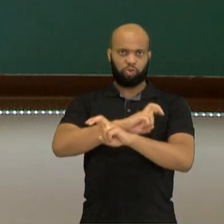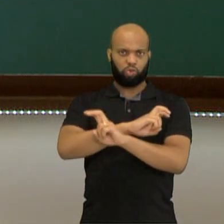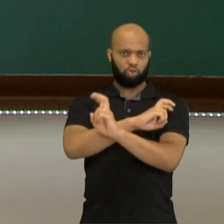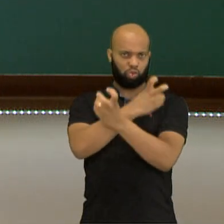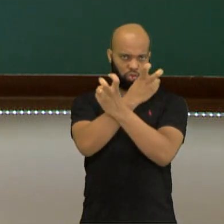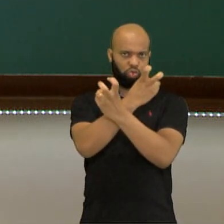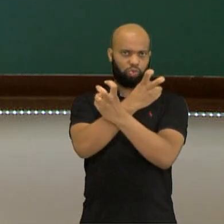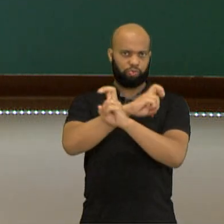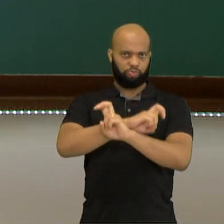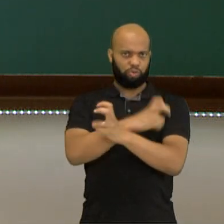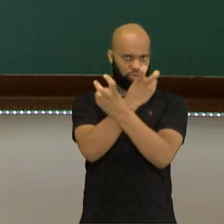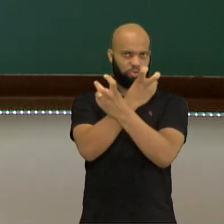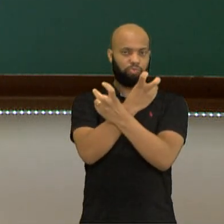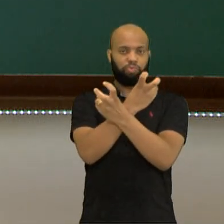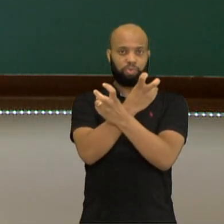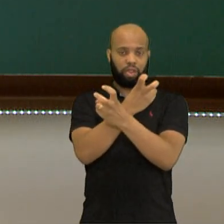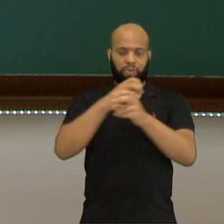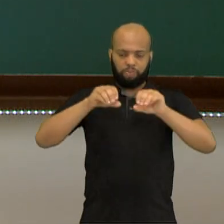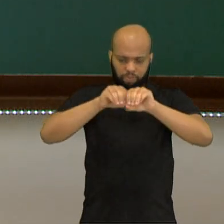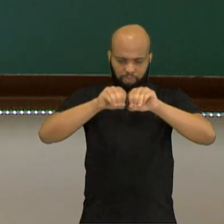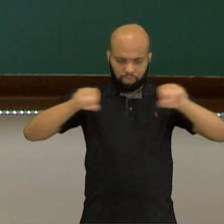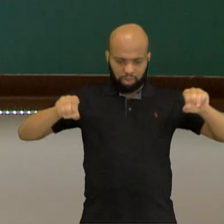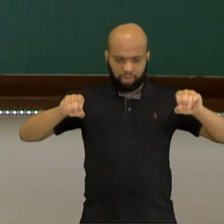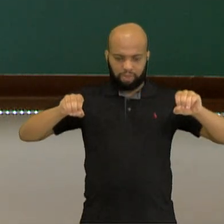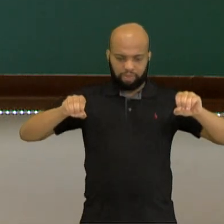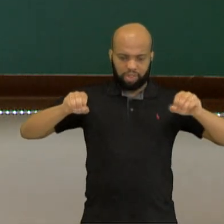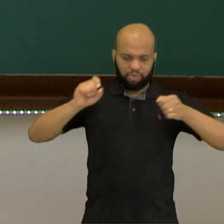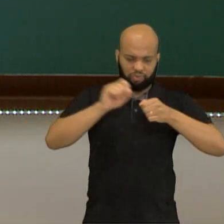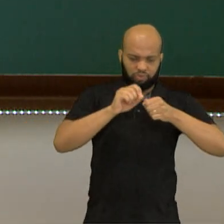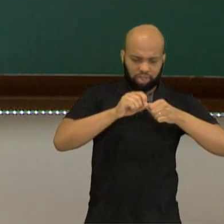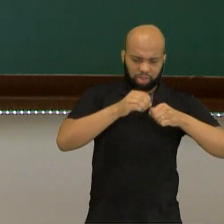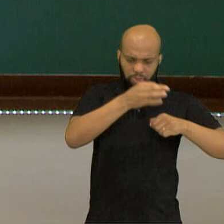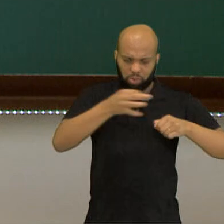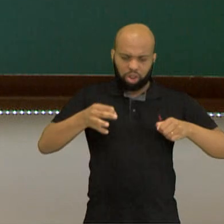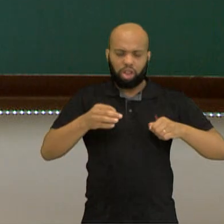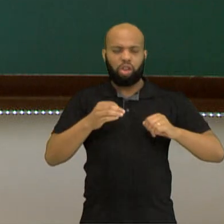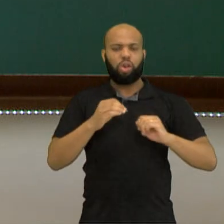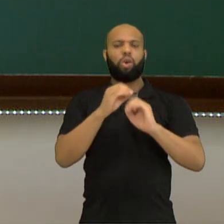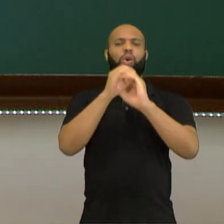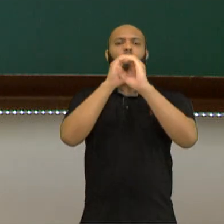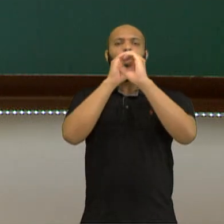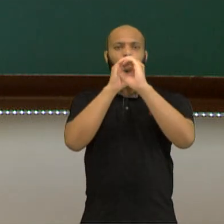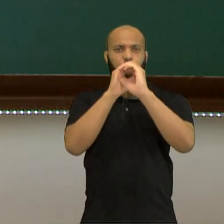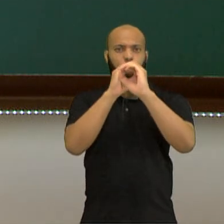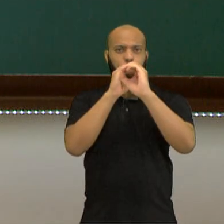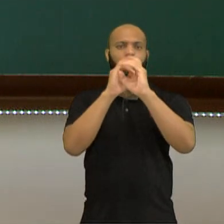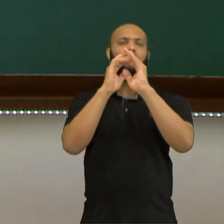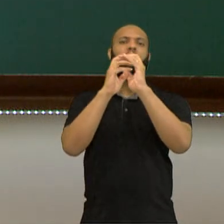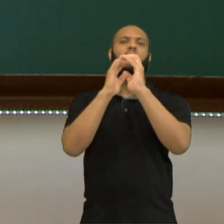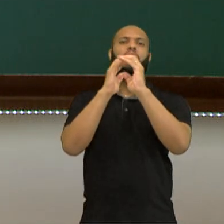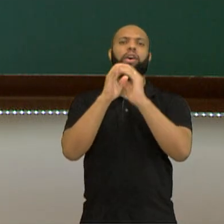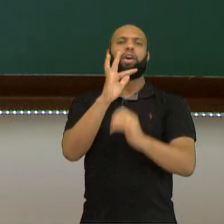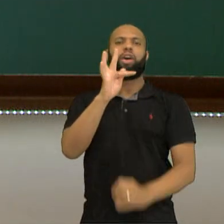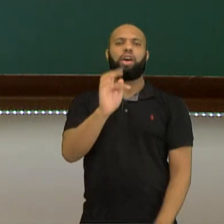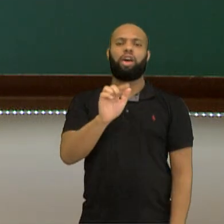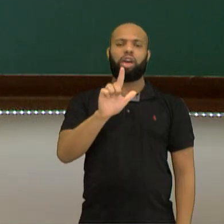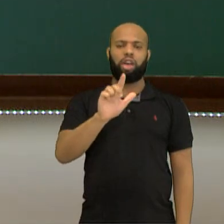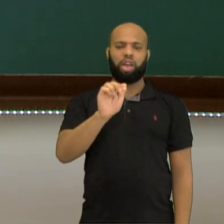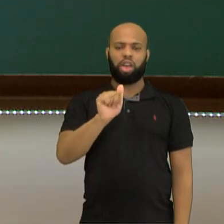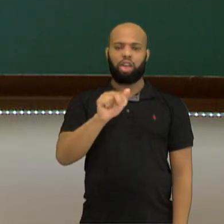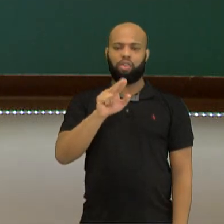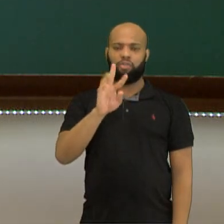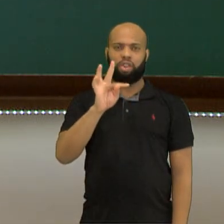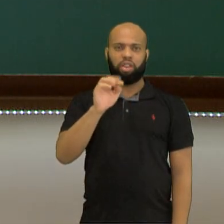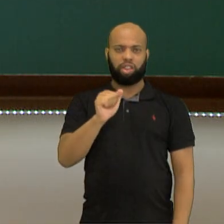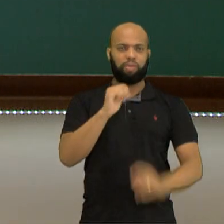no osso e perceber o som. Que legal, não é mesmo? Então a flauta é um dos primeiros instrumentos musicais que se tem